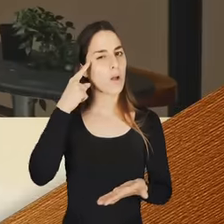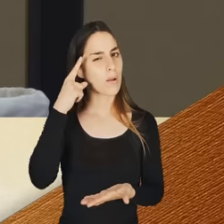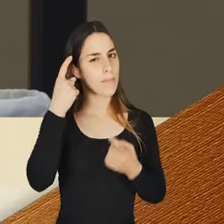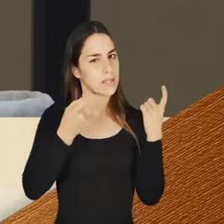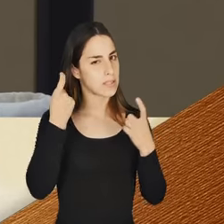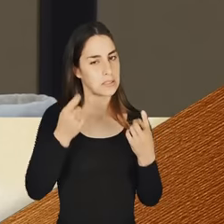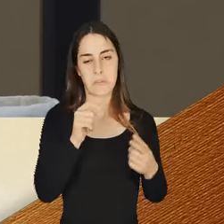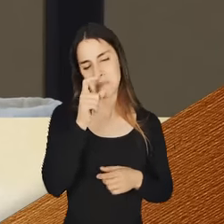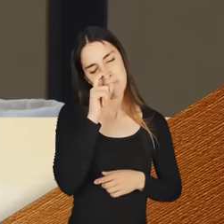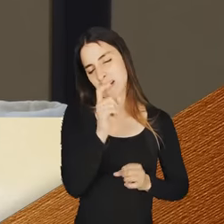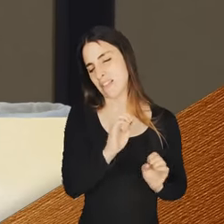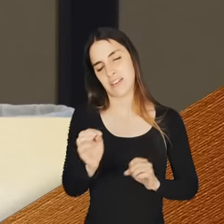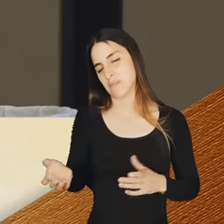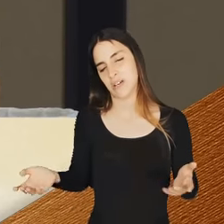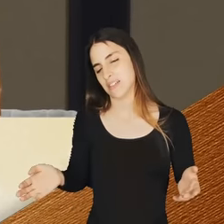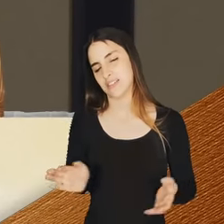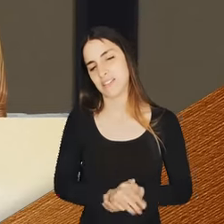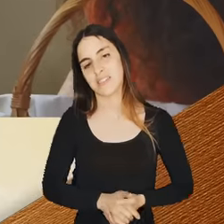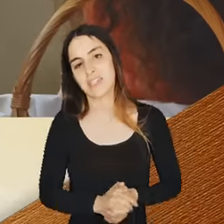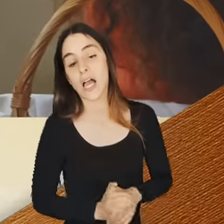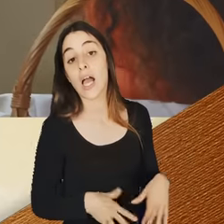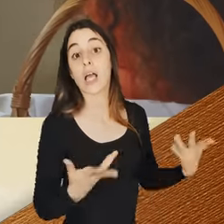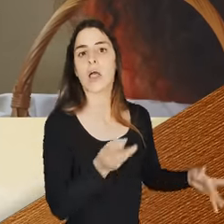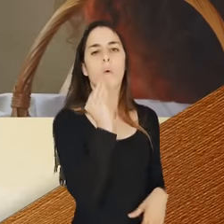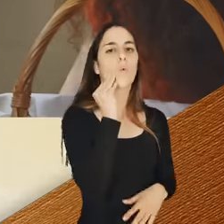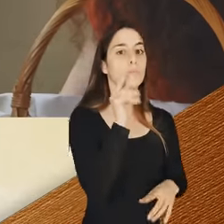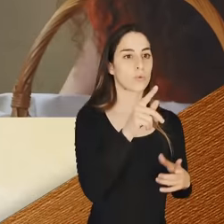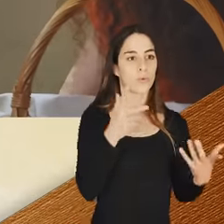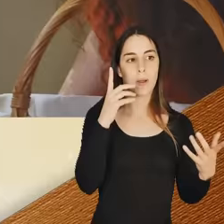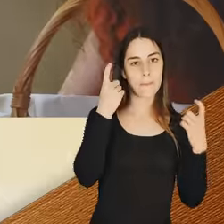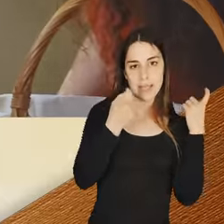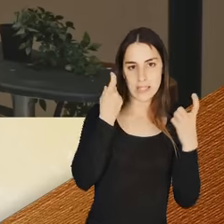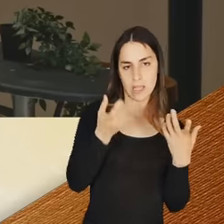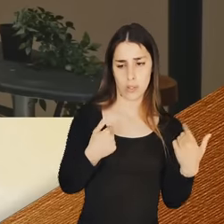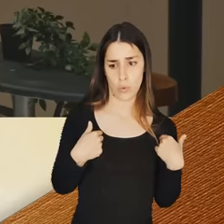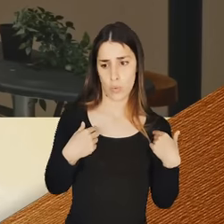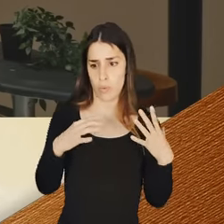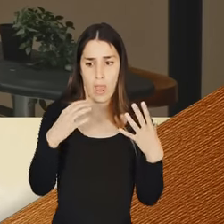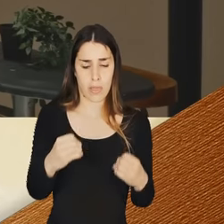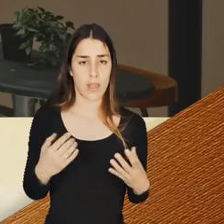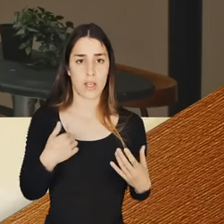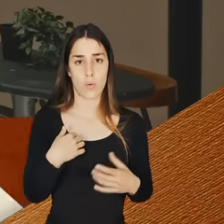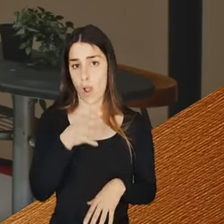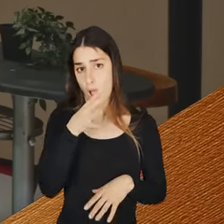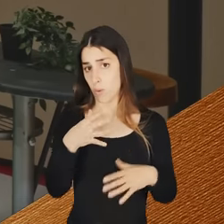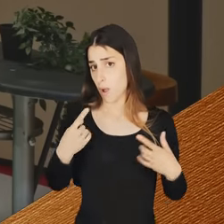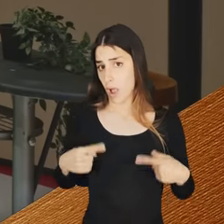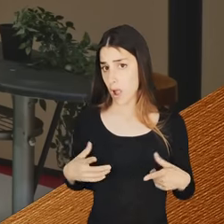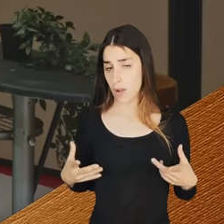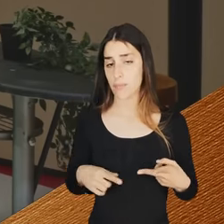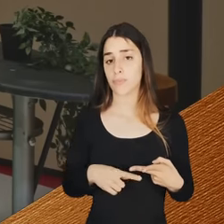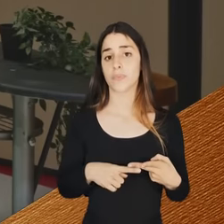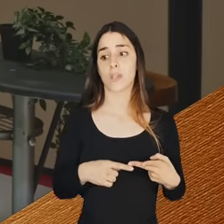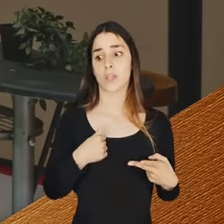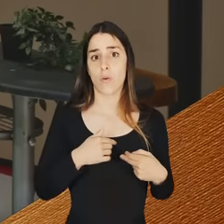nenhuma. Ok. Mas então como é que tu estás a dar a volta a isto? Não estou. Tenho aqui água. Ok. E aquilo que eu estou a